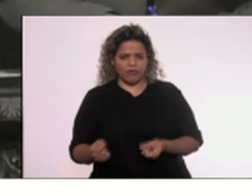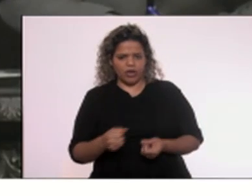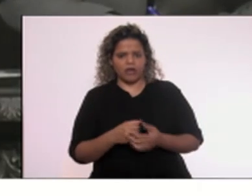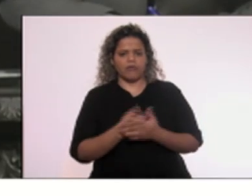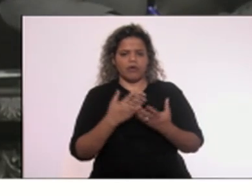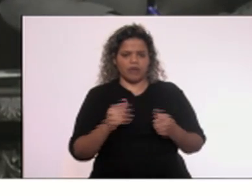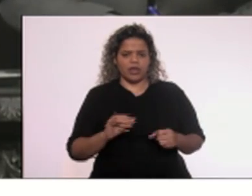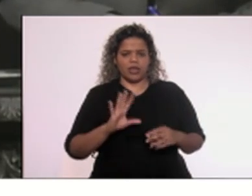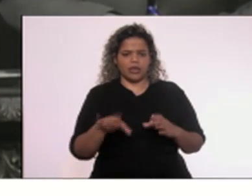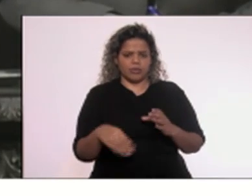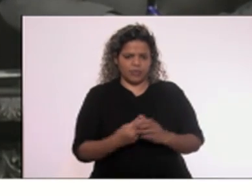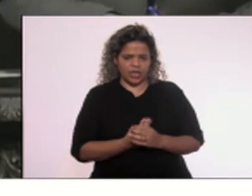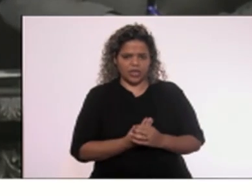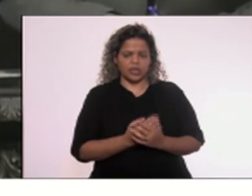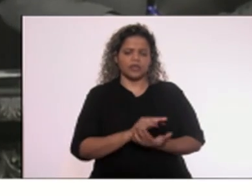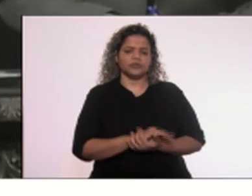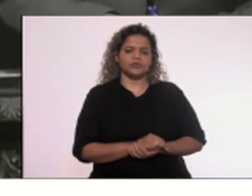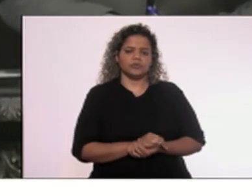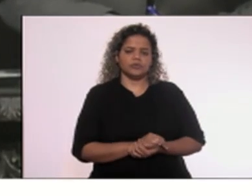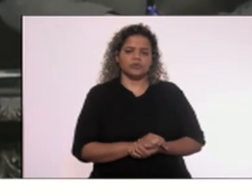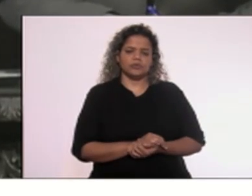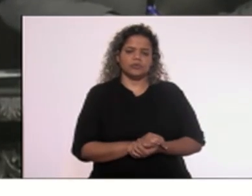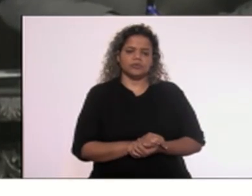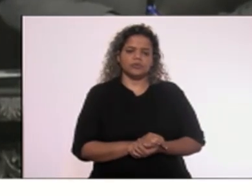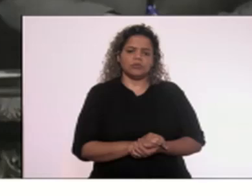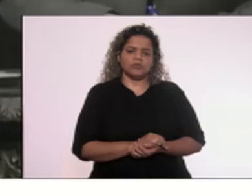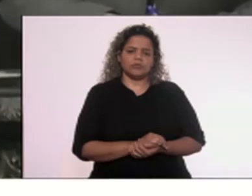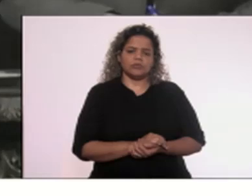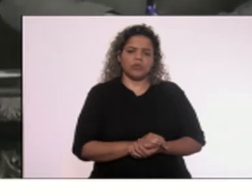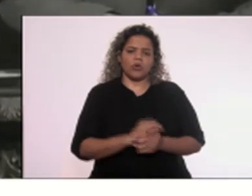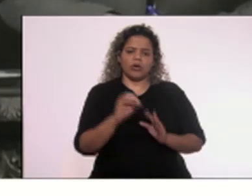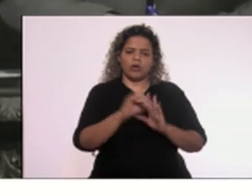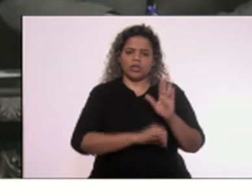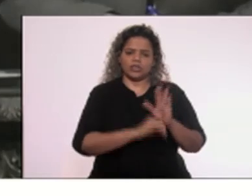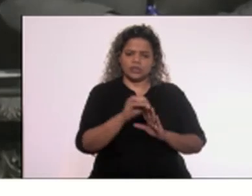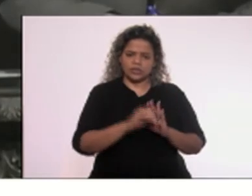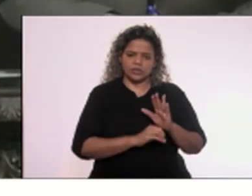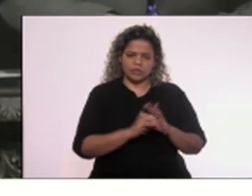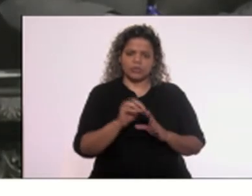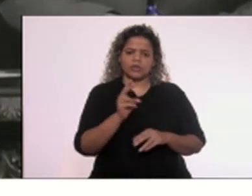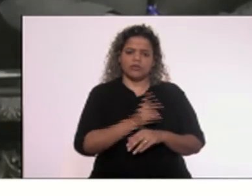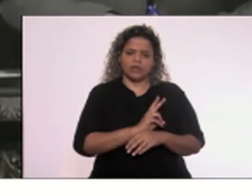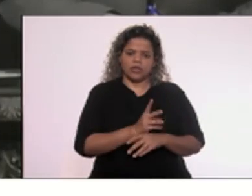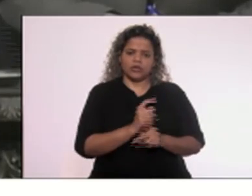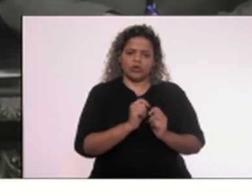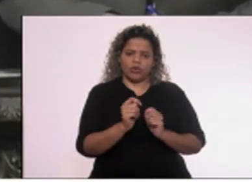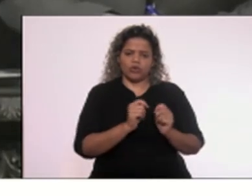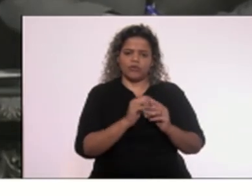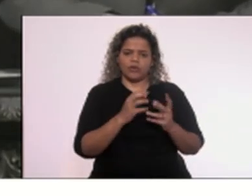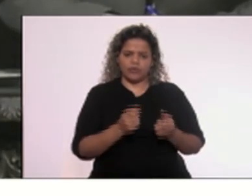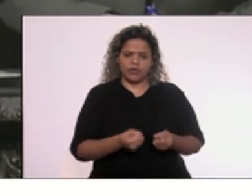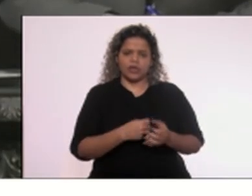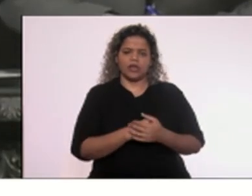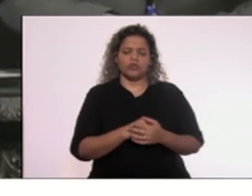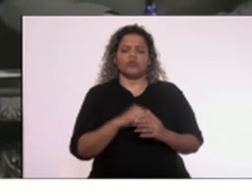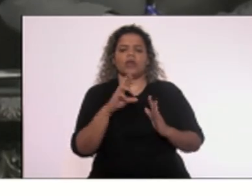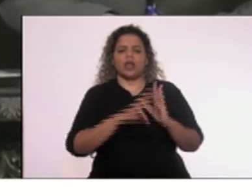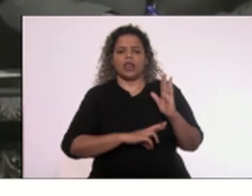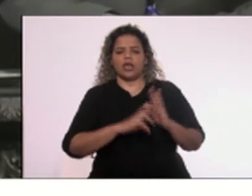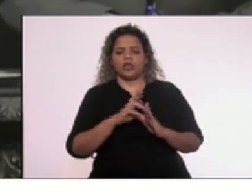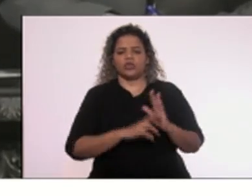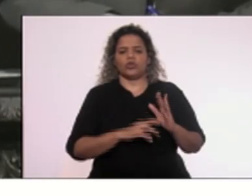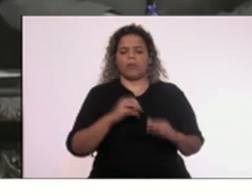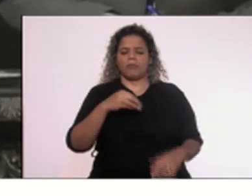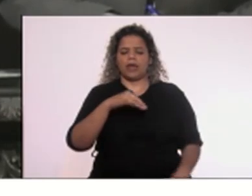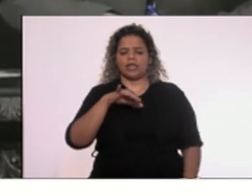favorável com emendas. De orçamento, finanças, fiscalização financeira e controle, favorável. Relatores, deputado